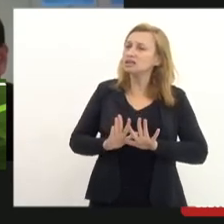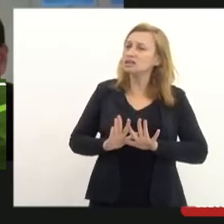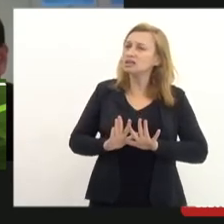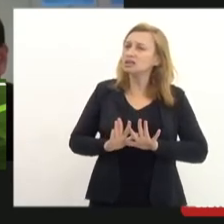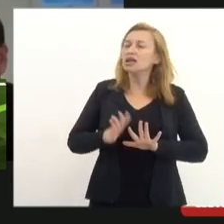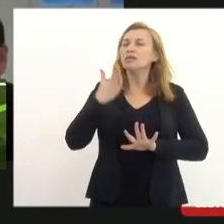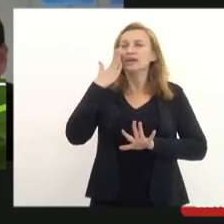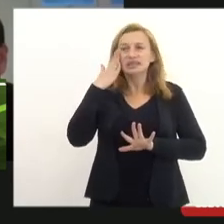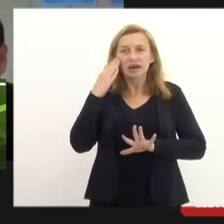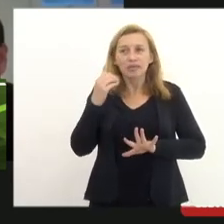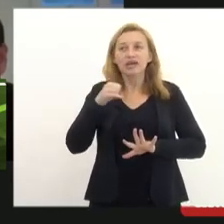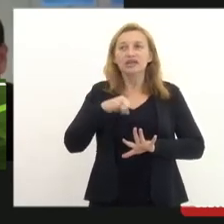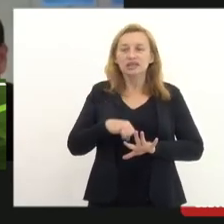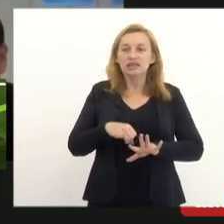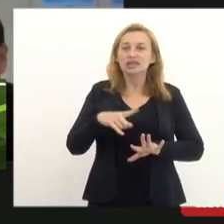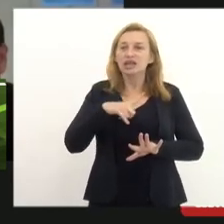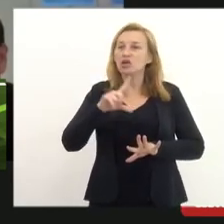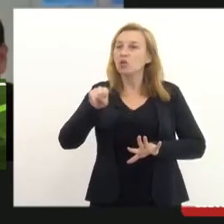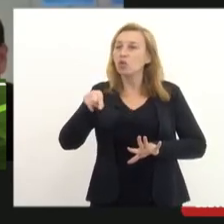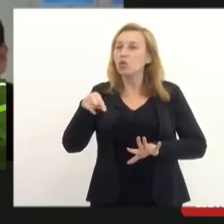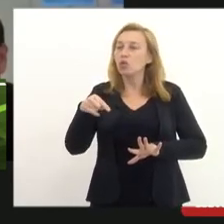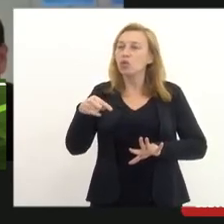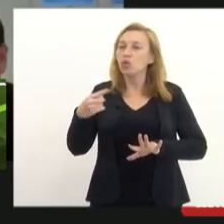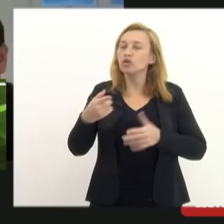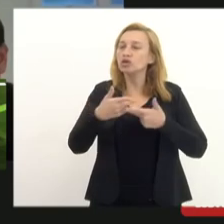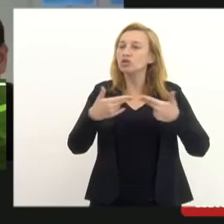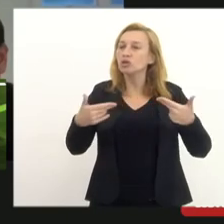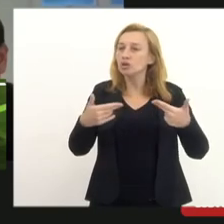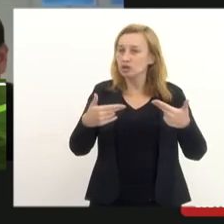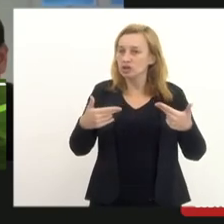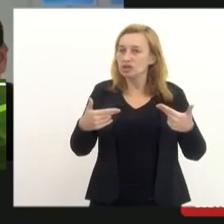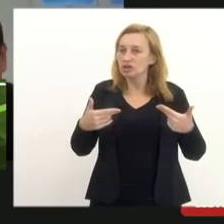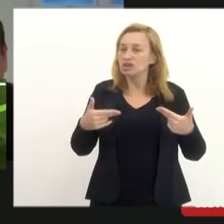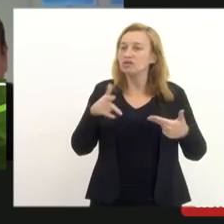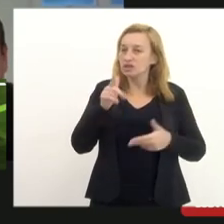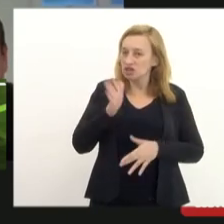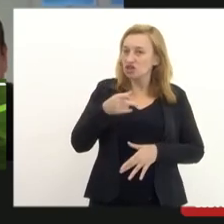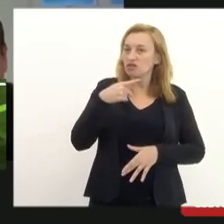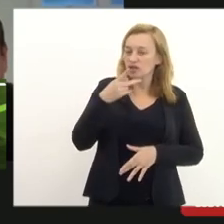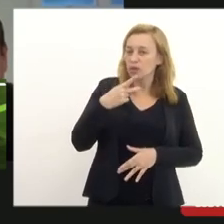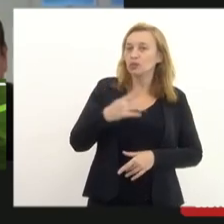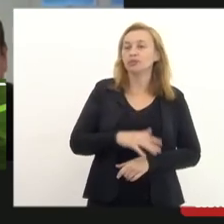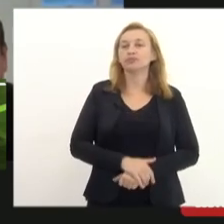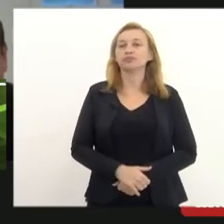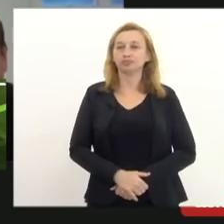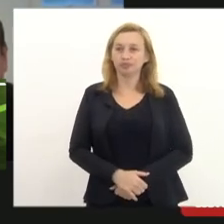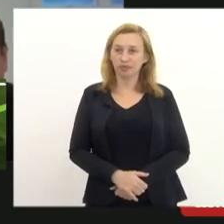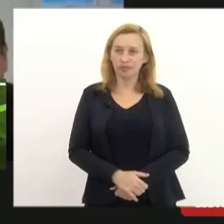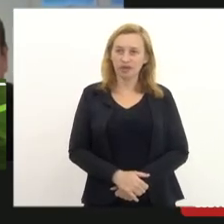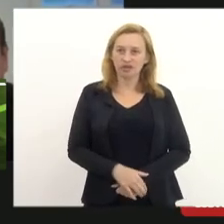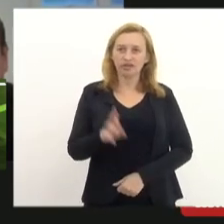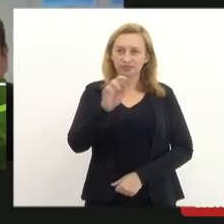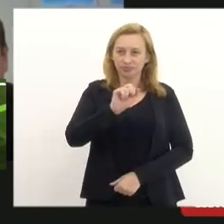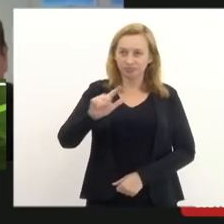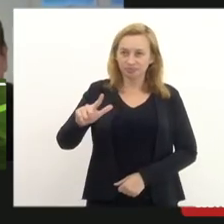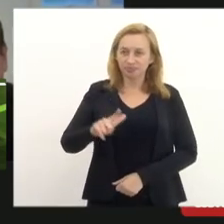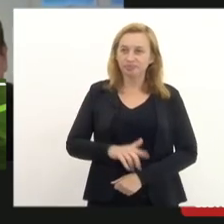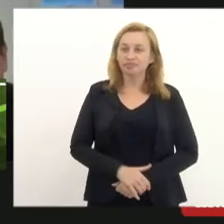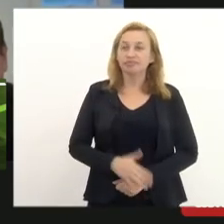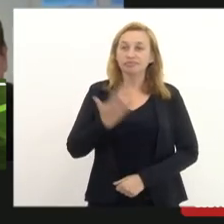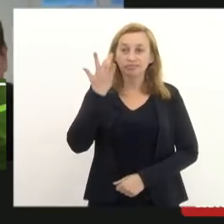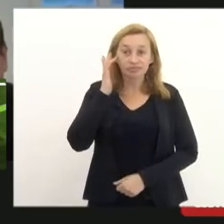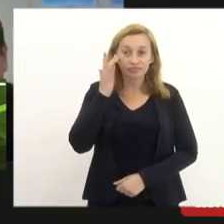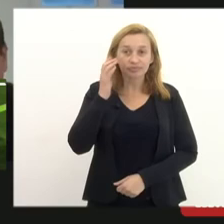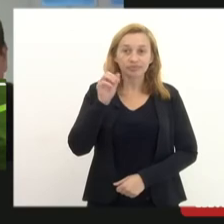para saber se existe alguma coisa além do que você disse. Não, eu acho